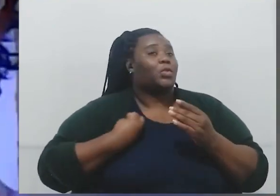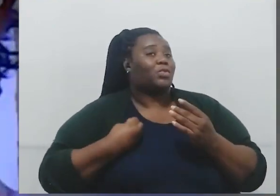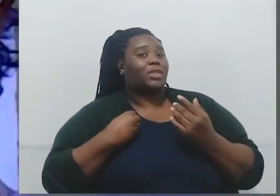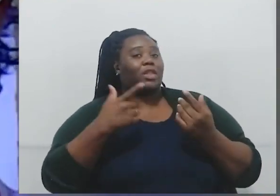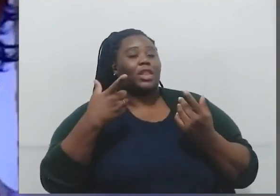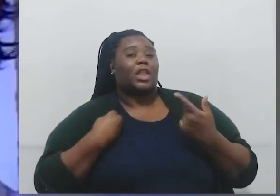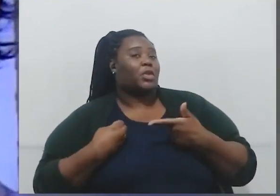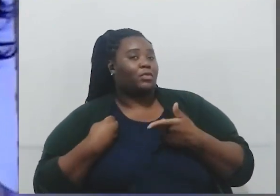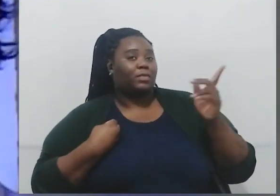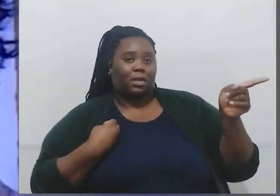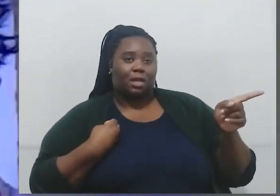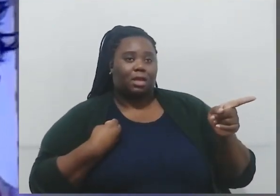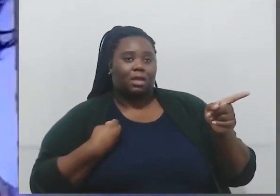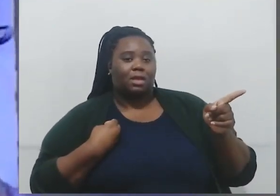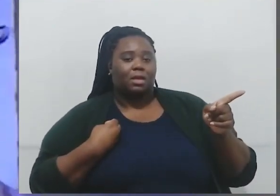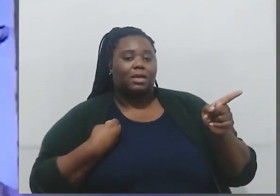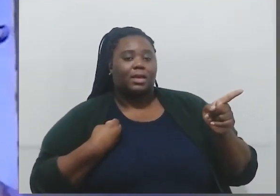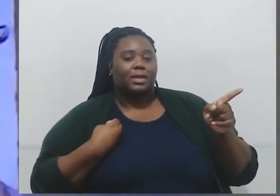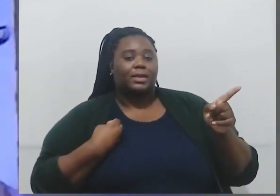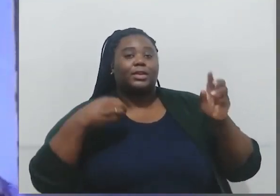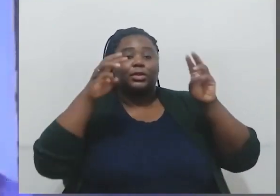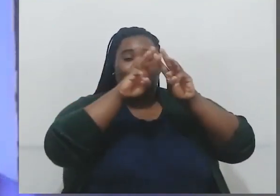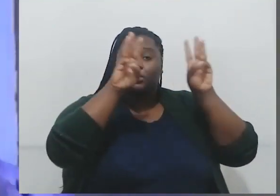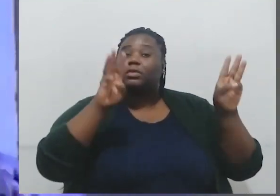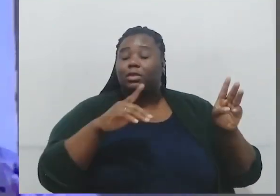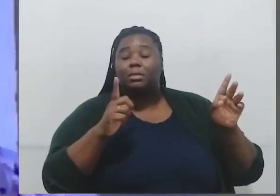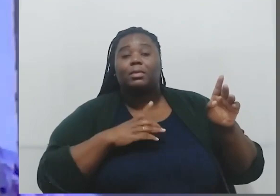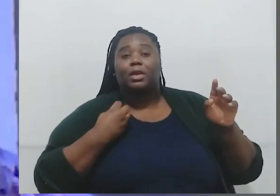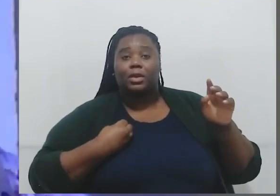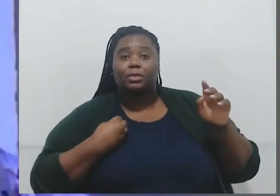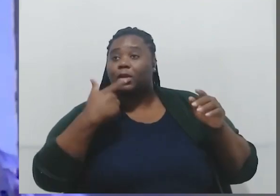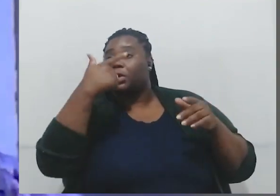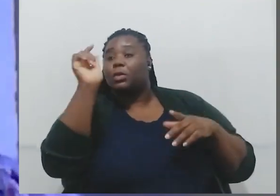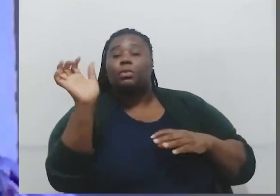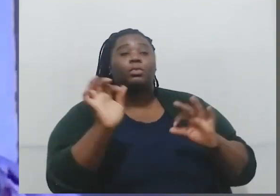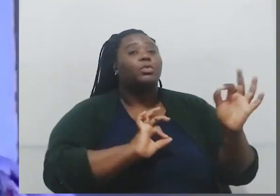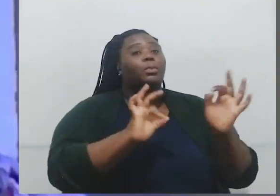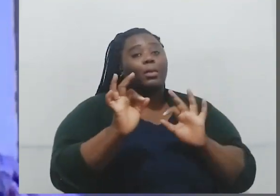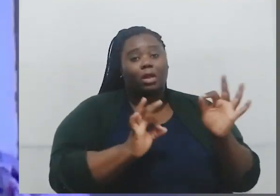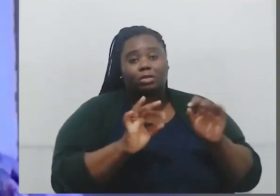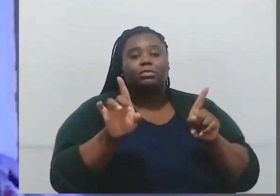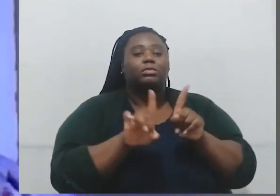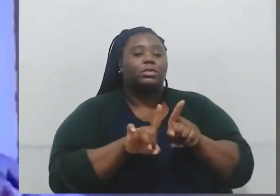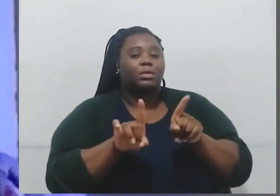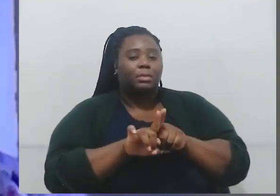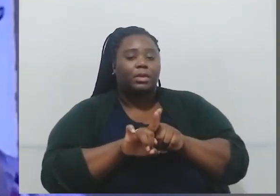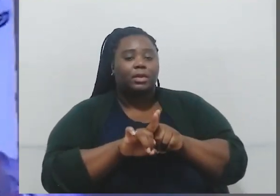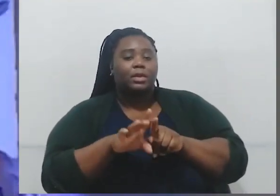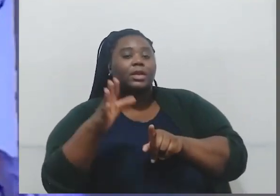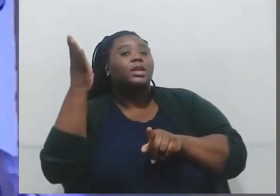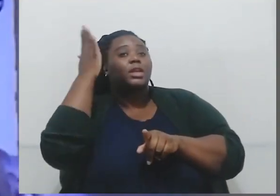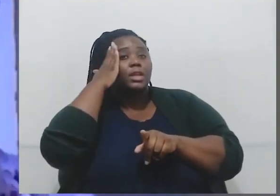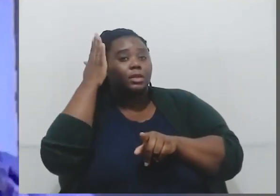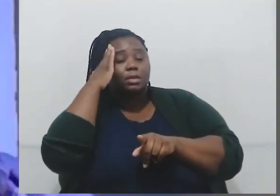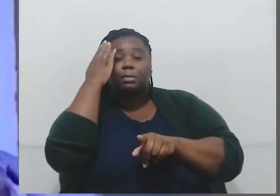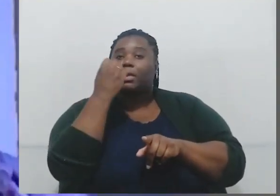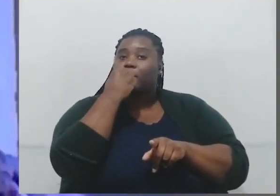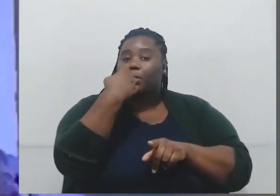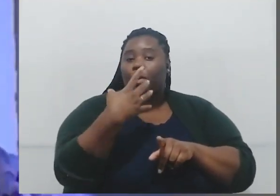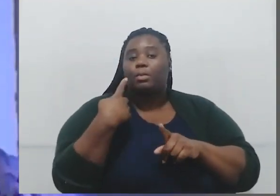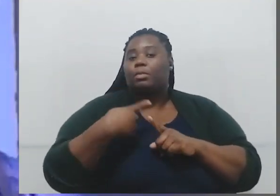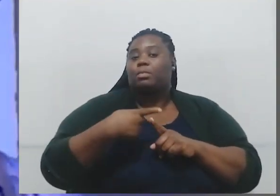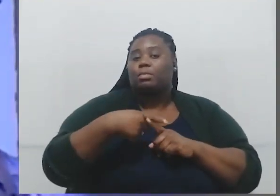Sistemicamente em outros planos, e entendo que sou bem sucedido, porque eu vivo exclusivamente do teatro, do